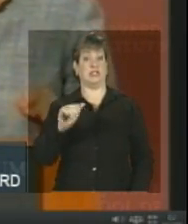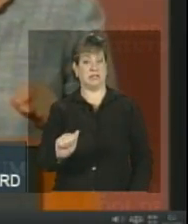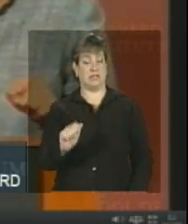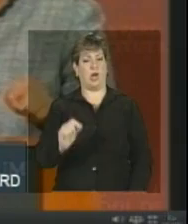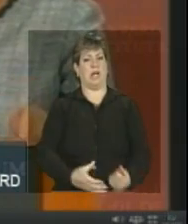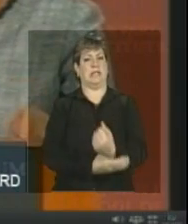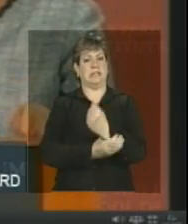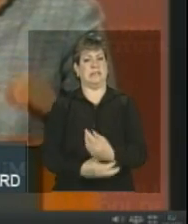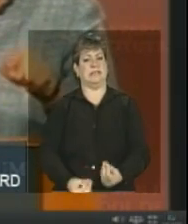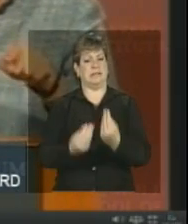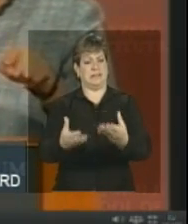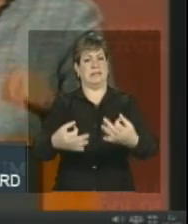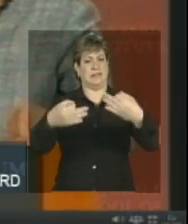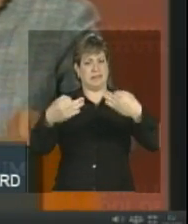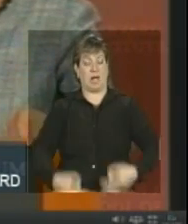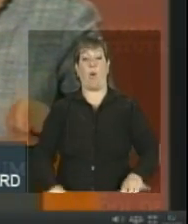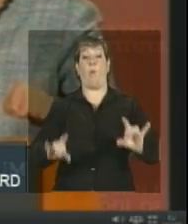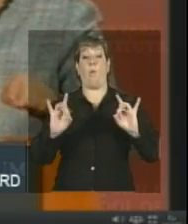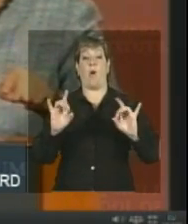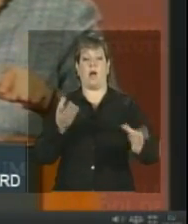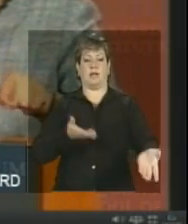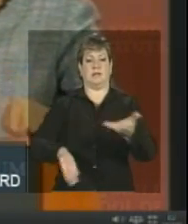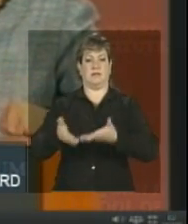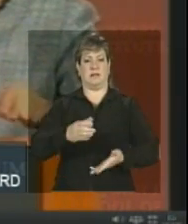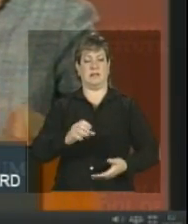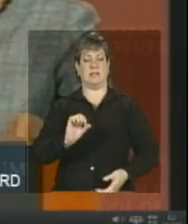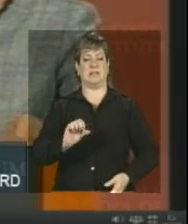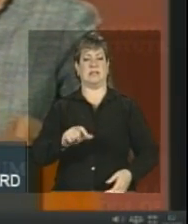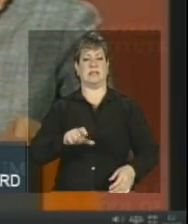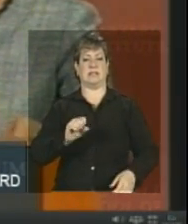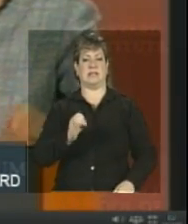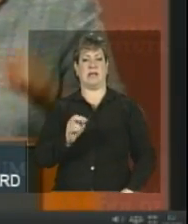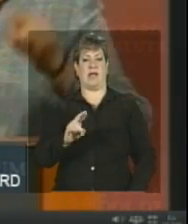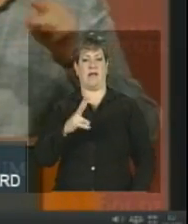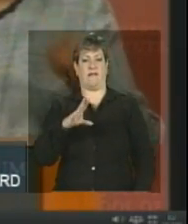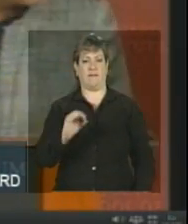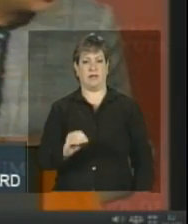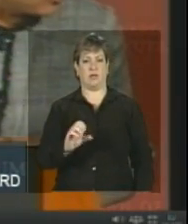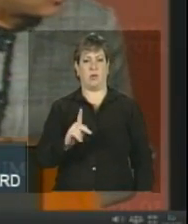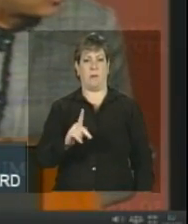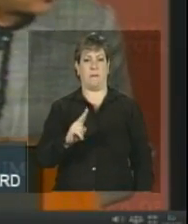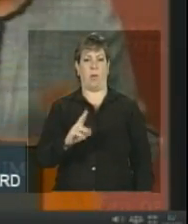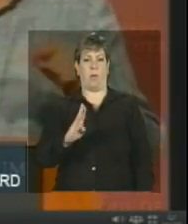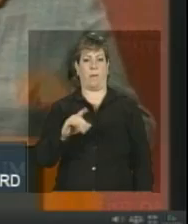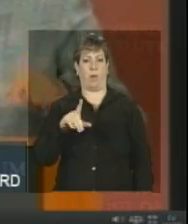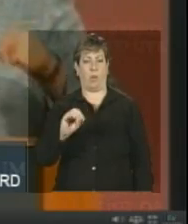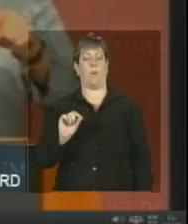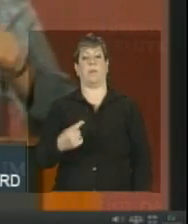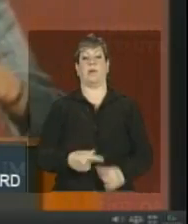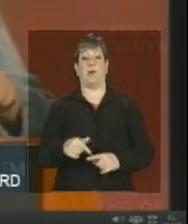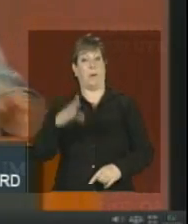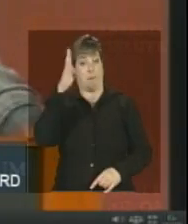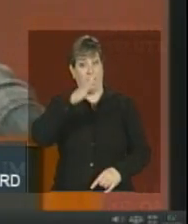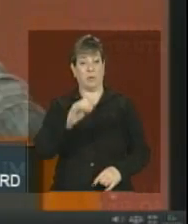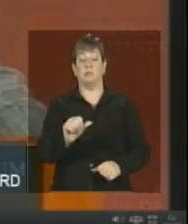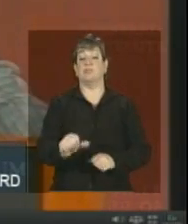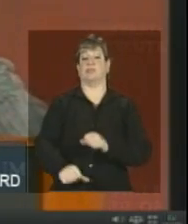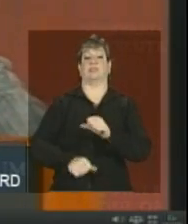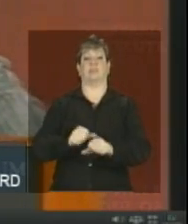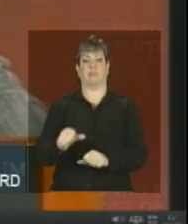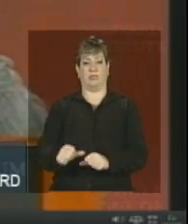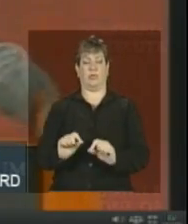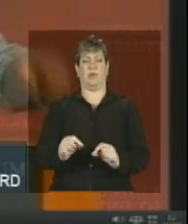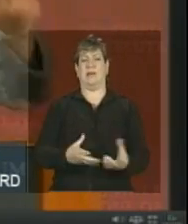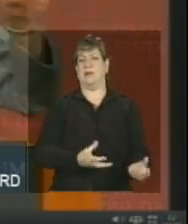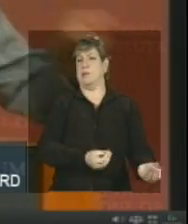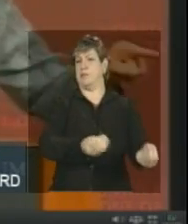qualidade do serviço público que ele jamais teve antes. O Brasil mudou. Quando se mexe com